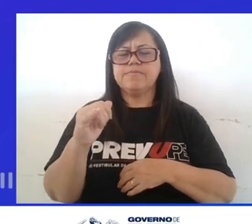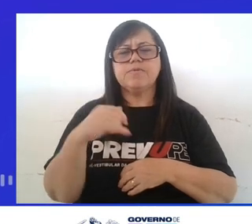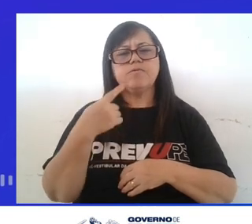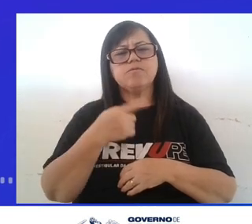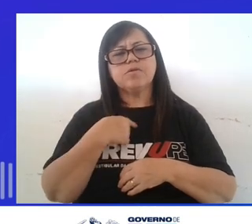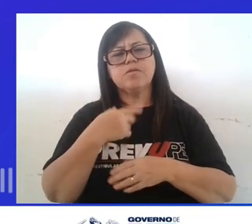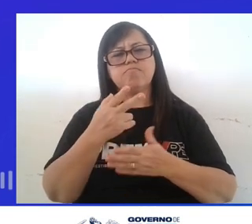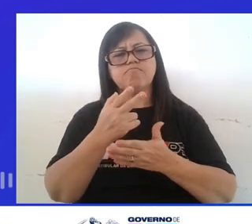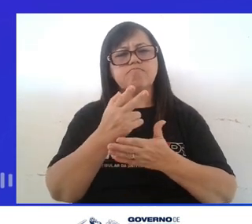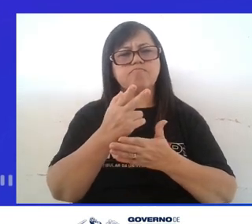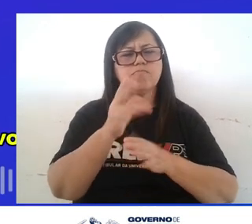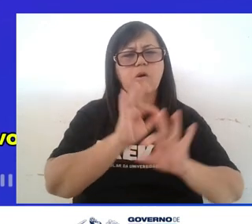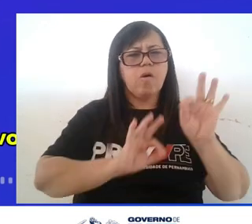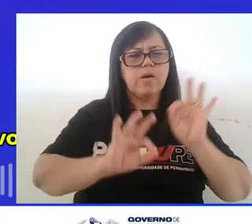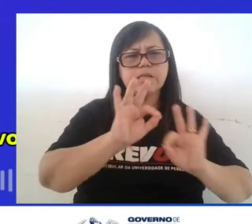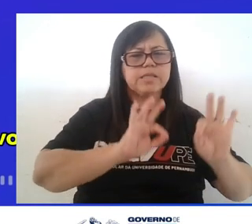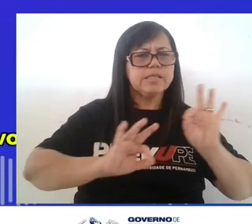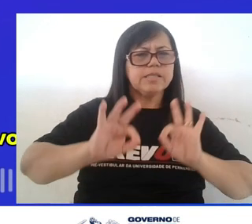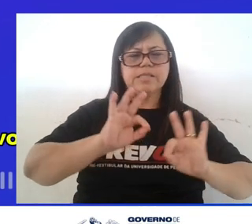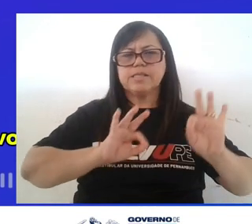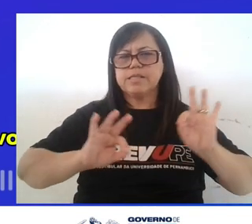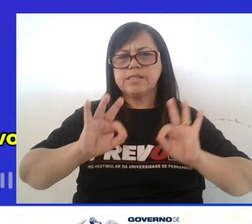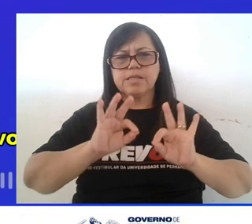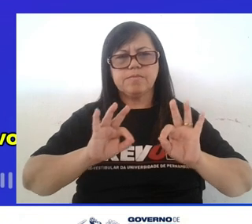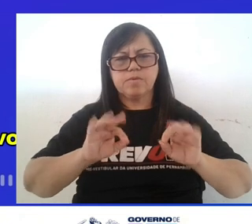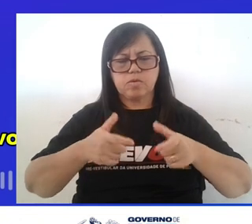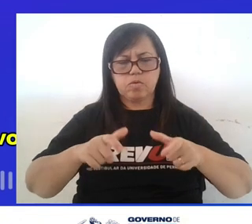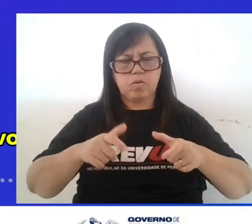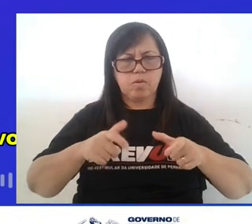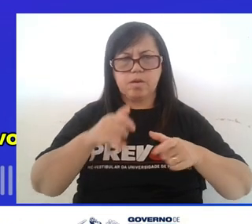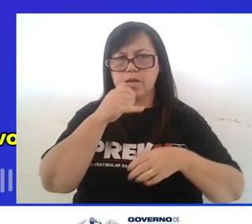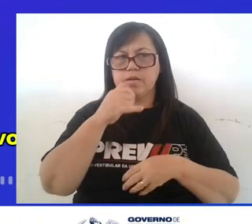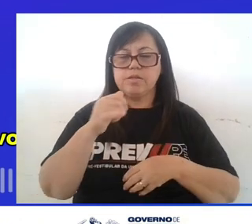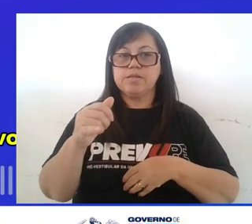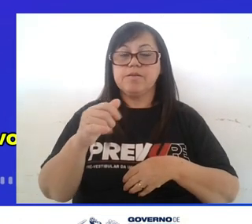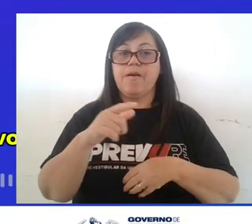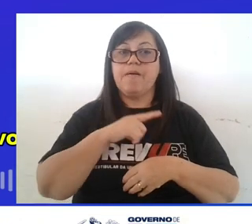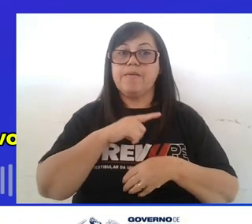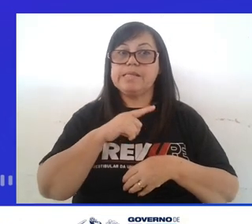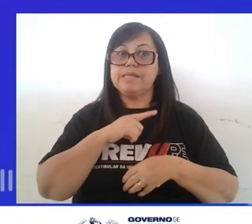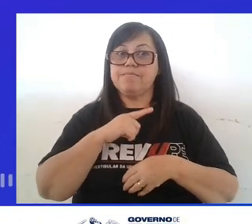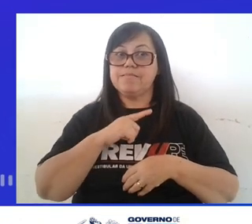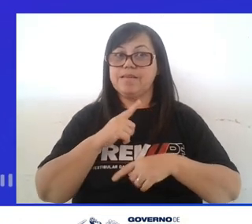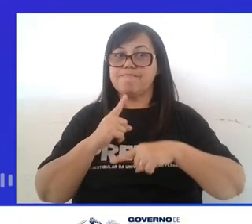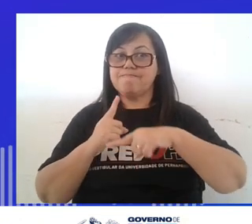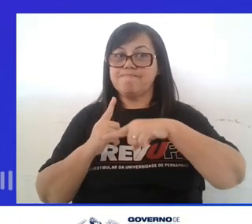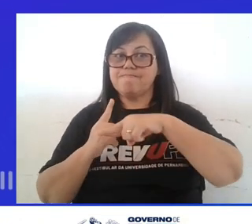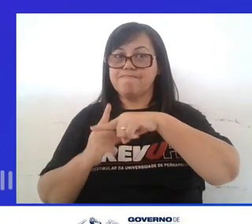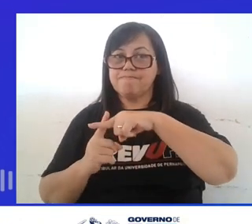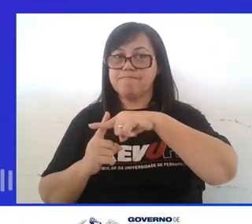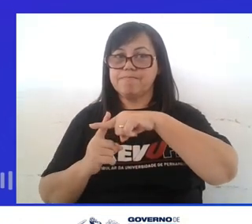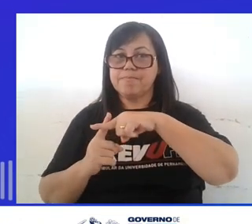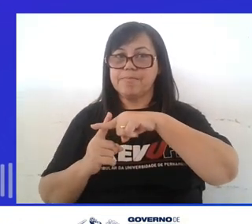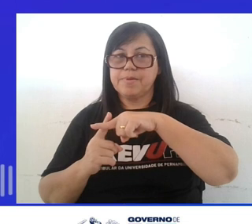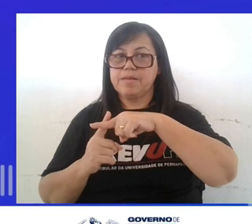desenhada nos circuitos no sentido em que os portadores de carga positivos se moveriam.